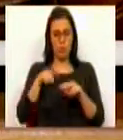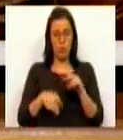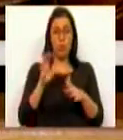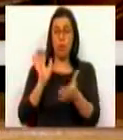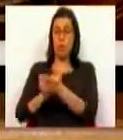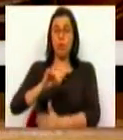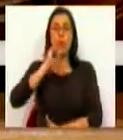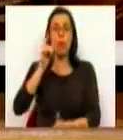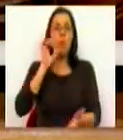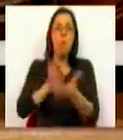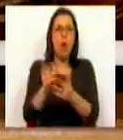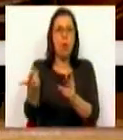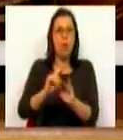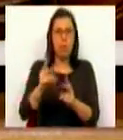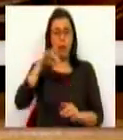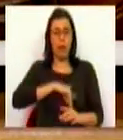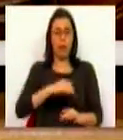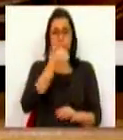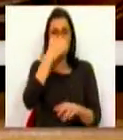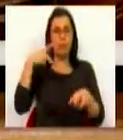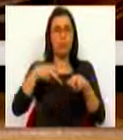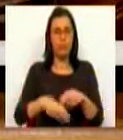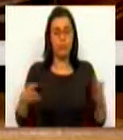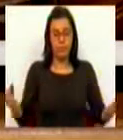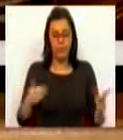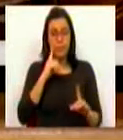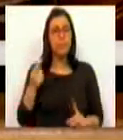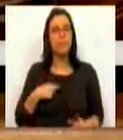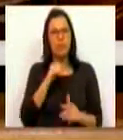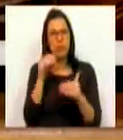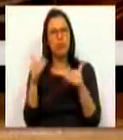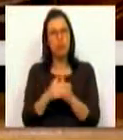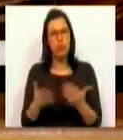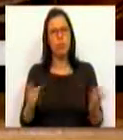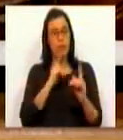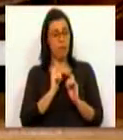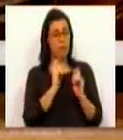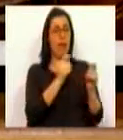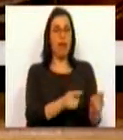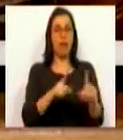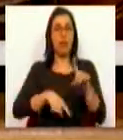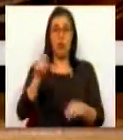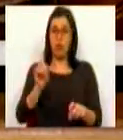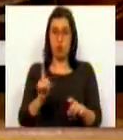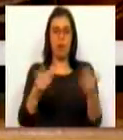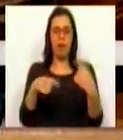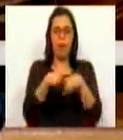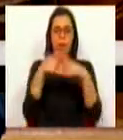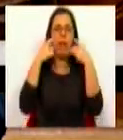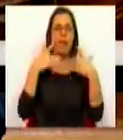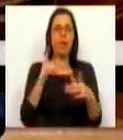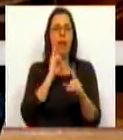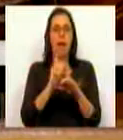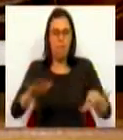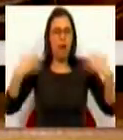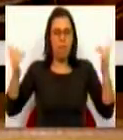do marido ou da mulher, iria receber. Nem a pensão dos mortos deixada em herança escapava à política do